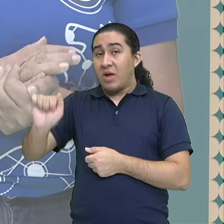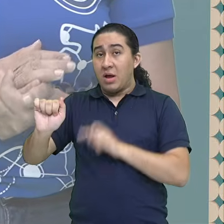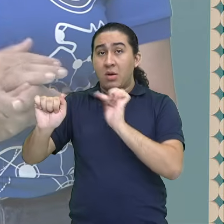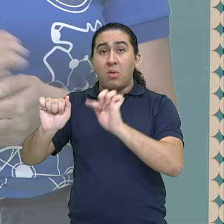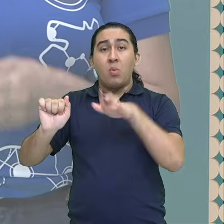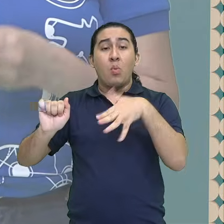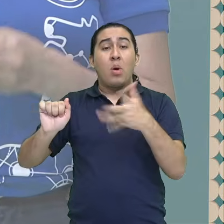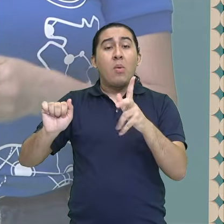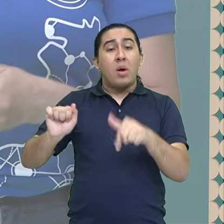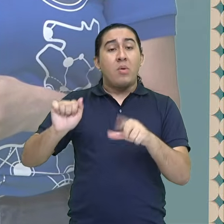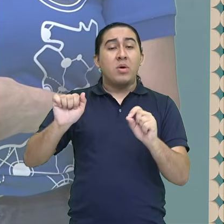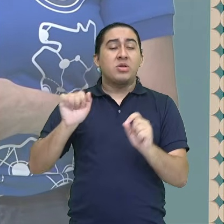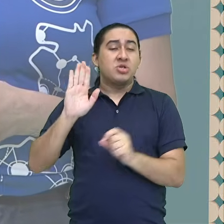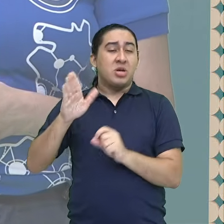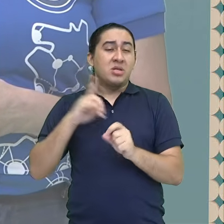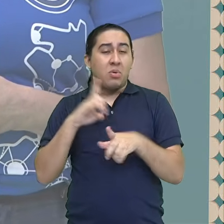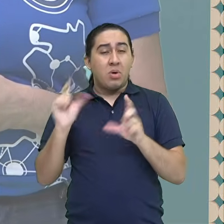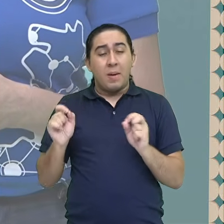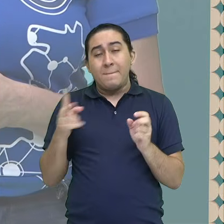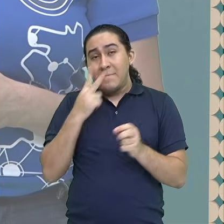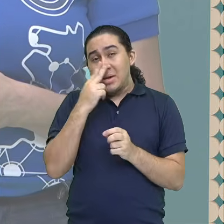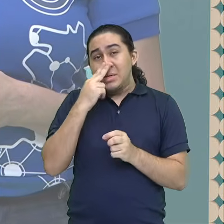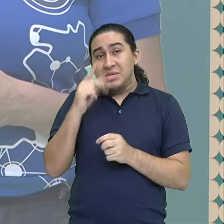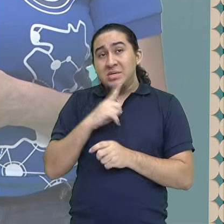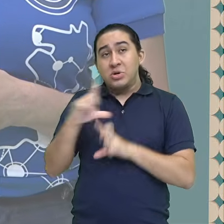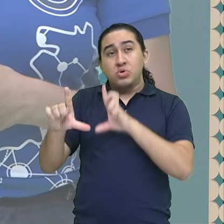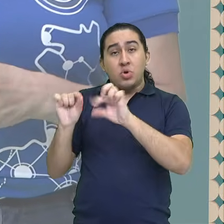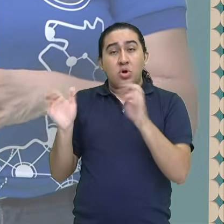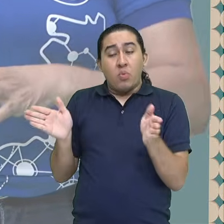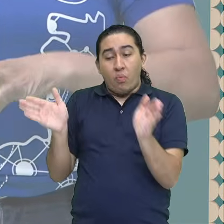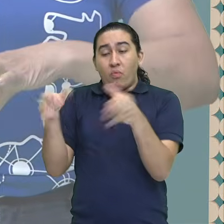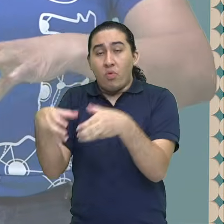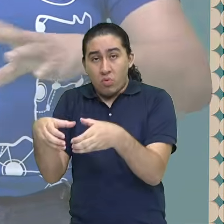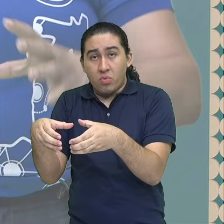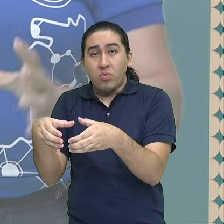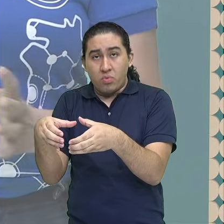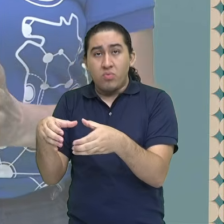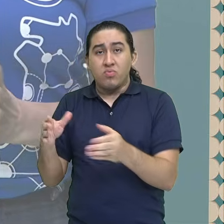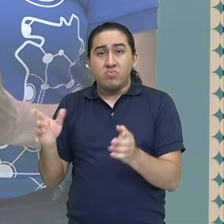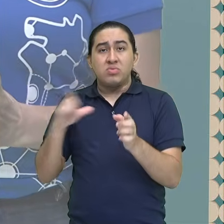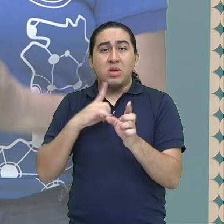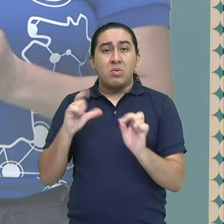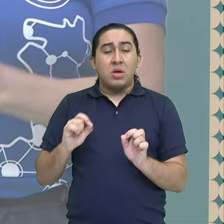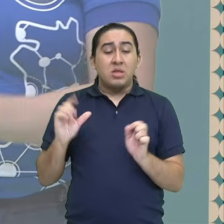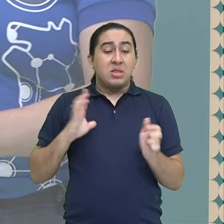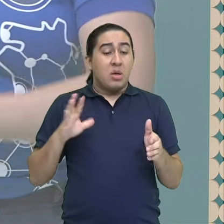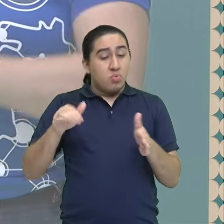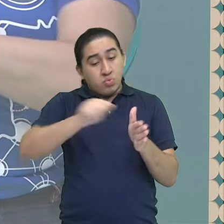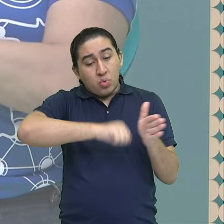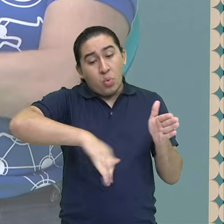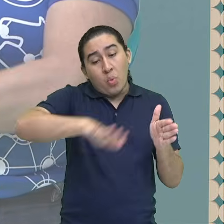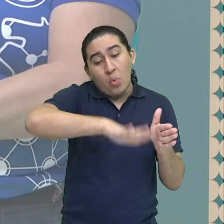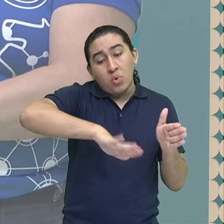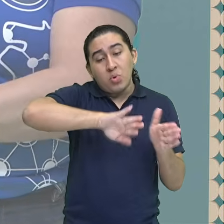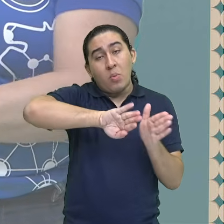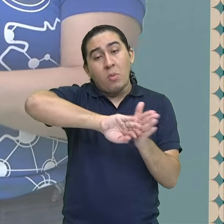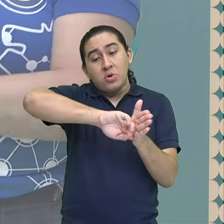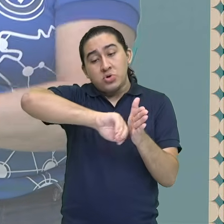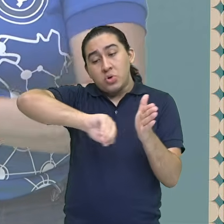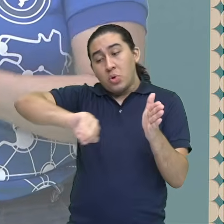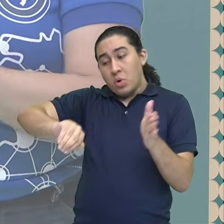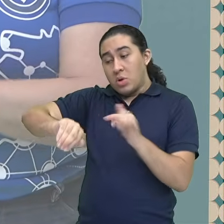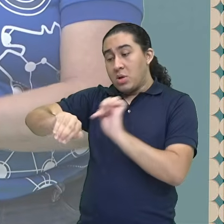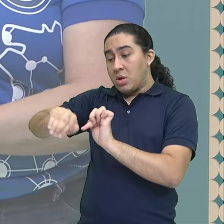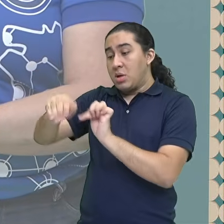aquela que já está dizendo restringe, né? Ele de um todo, ele só tira uma parte,